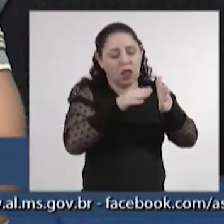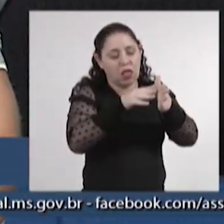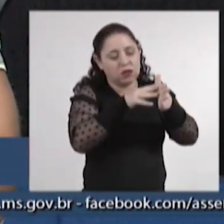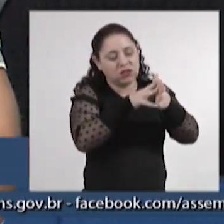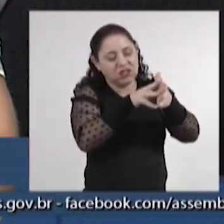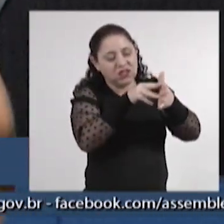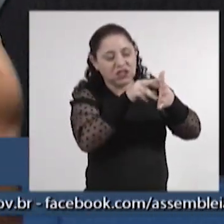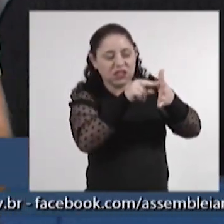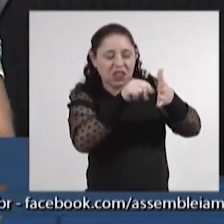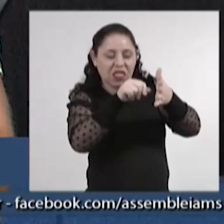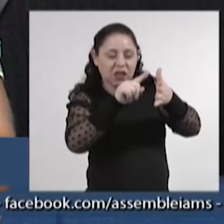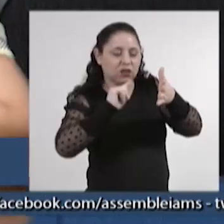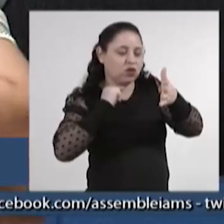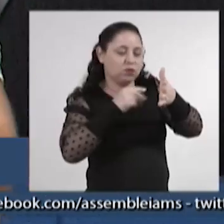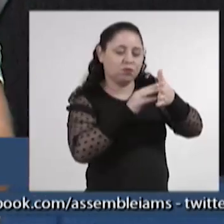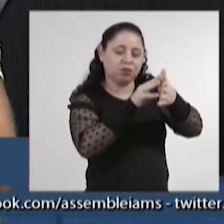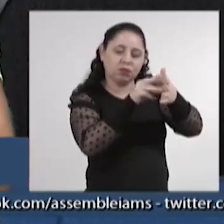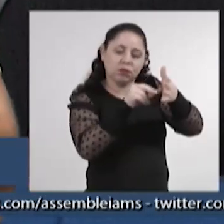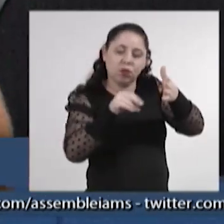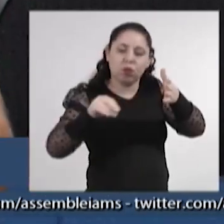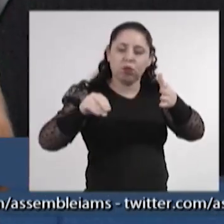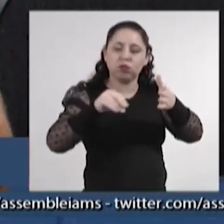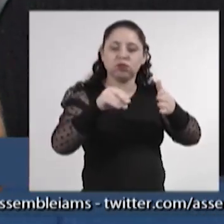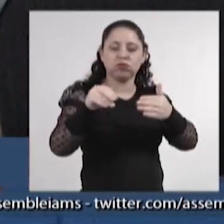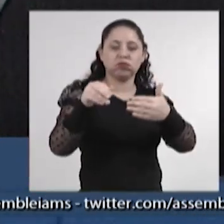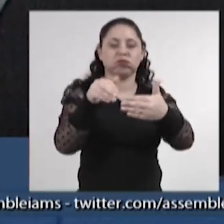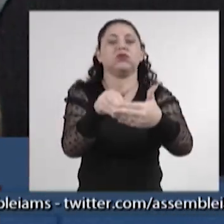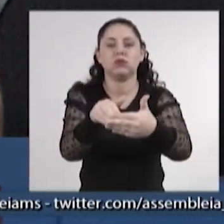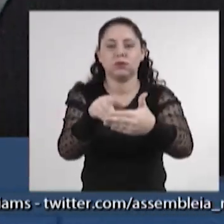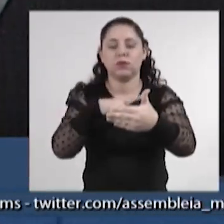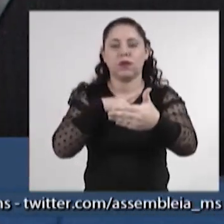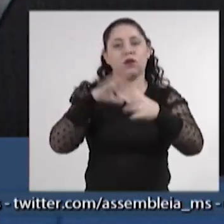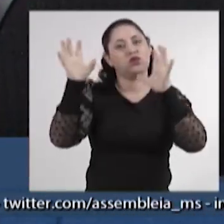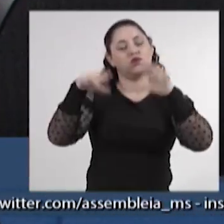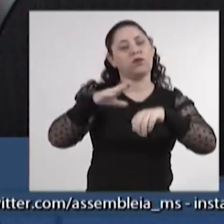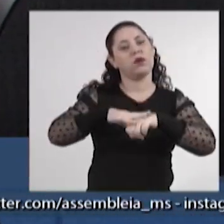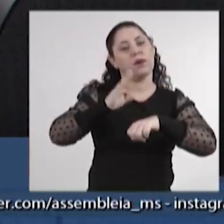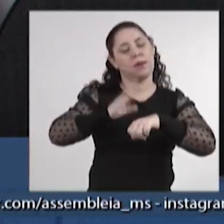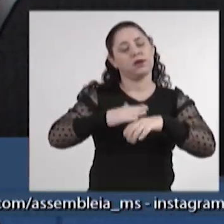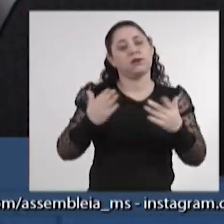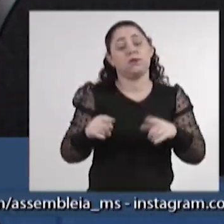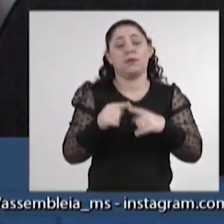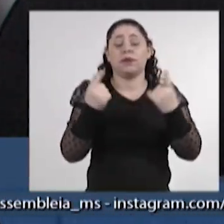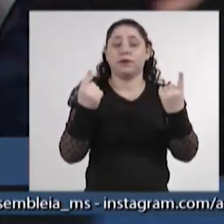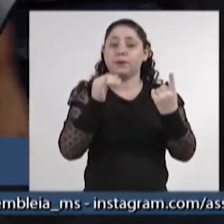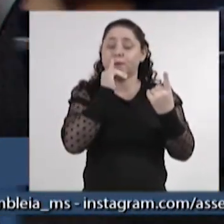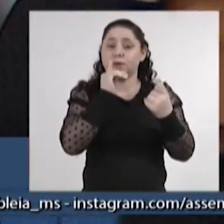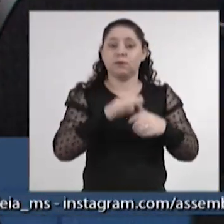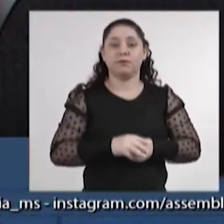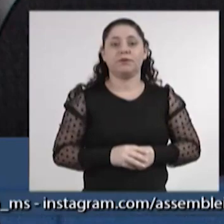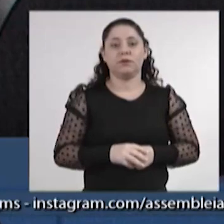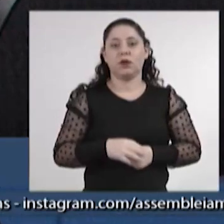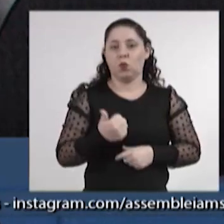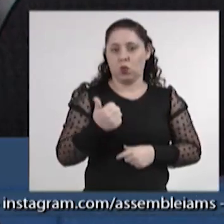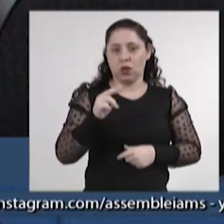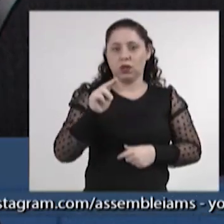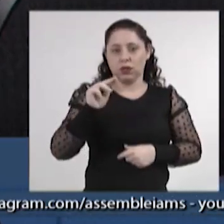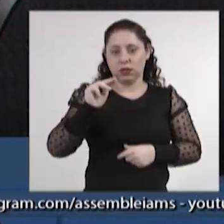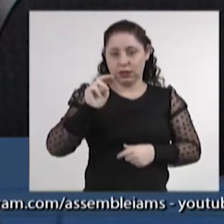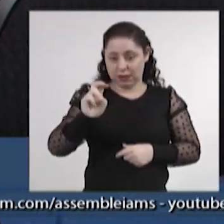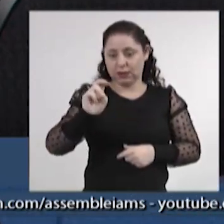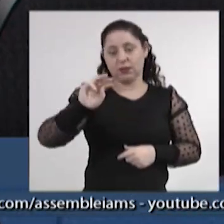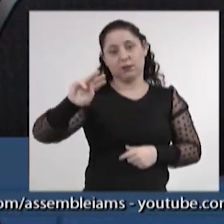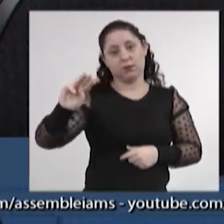Rio Paraná e chegar na gente. Se tem muita chuva, você tem mais sedimento. Isso aí é uma coisa mais intuitiva, né? Só que é o seguinte, apesar dos 15 milhões,